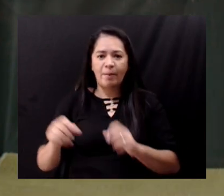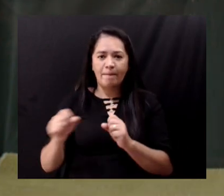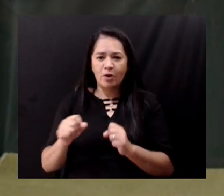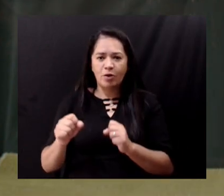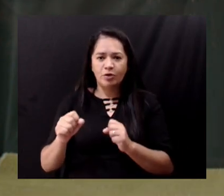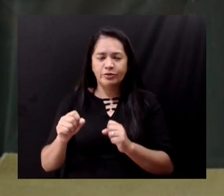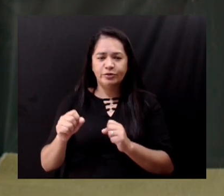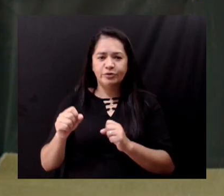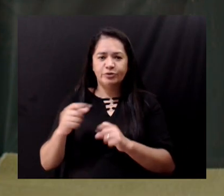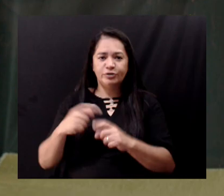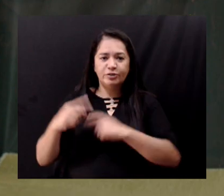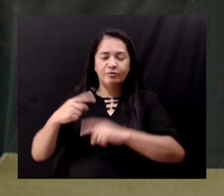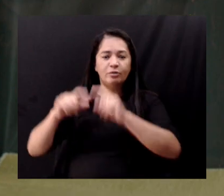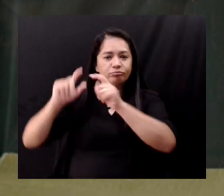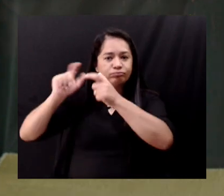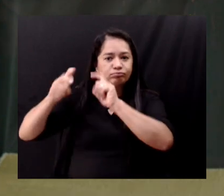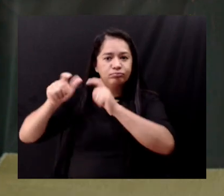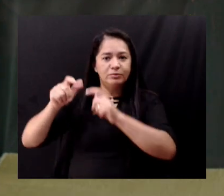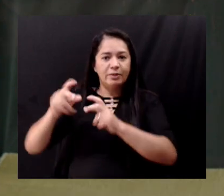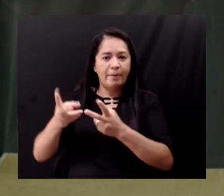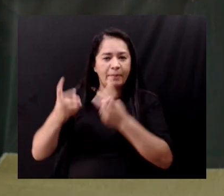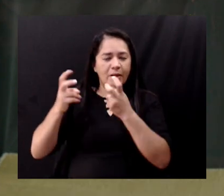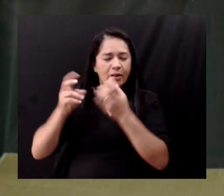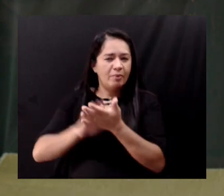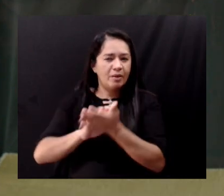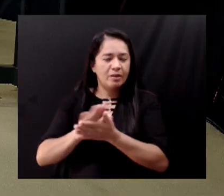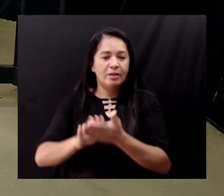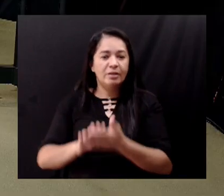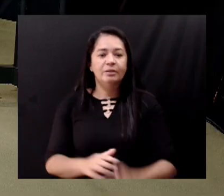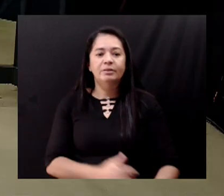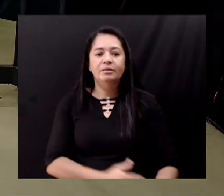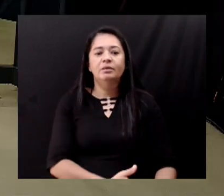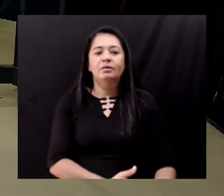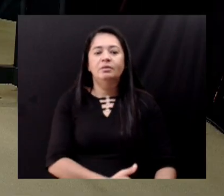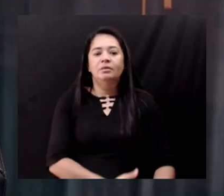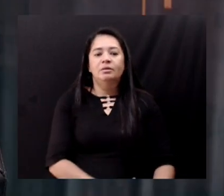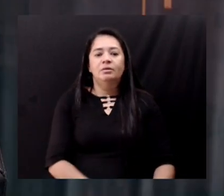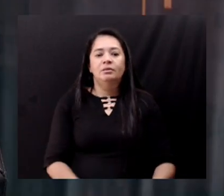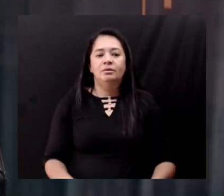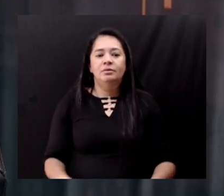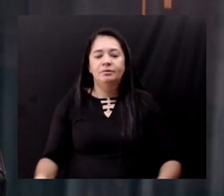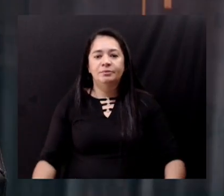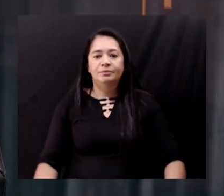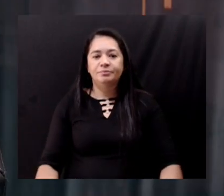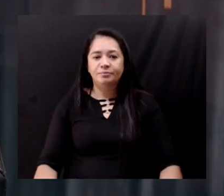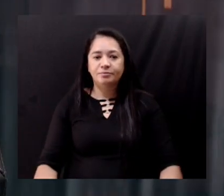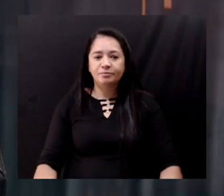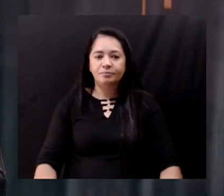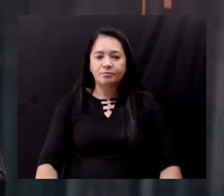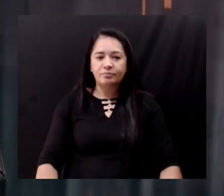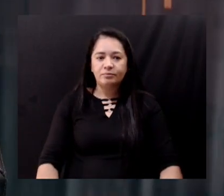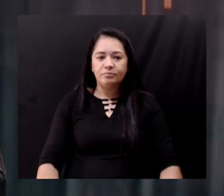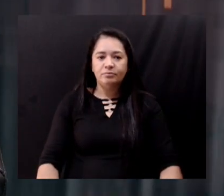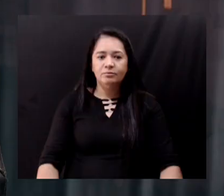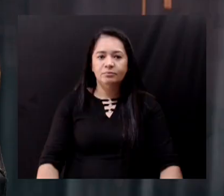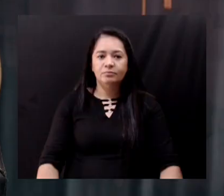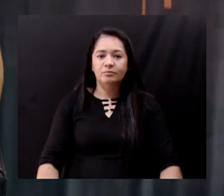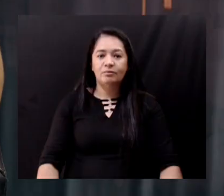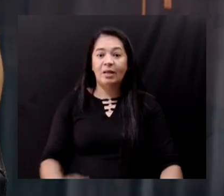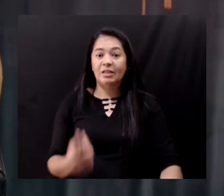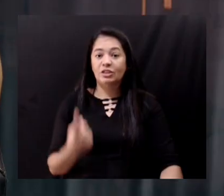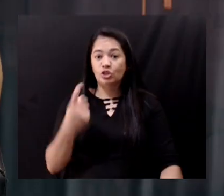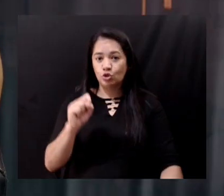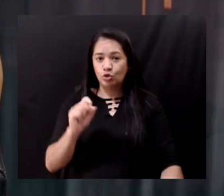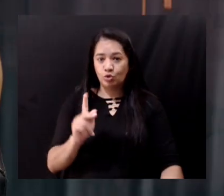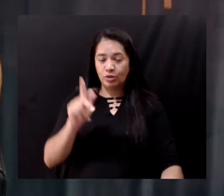sem perceber? E aí, Bruna? Bom, acho que a psicóloga vai saber falar um